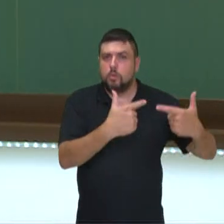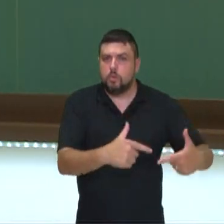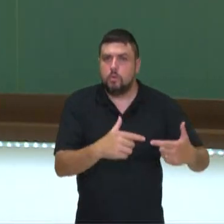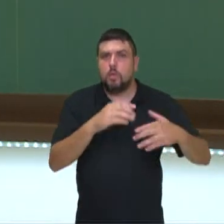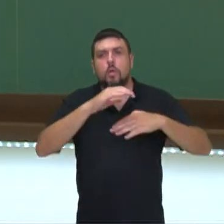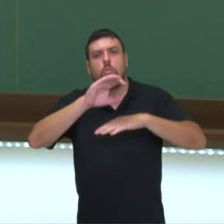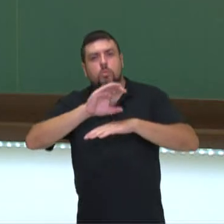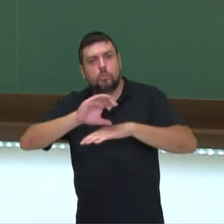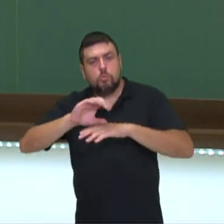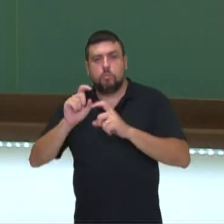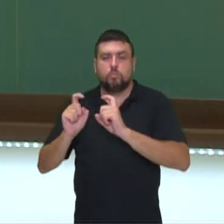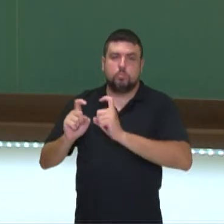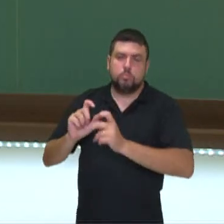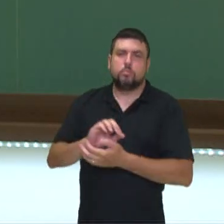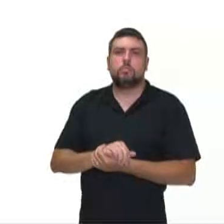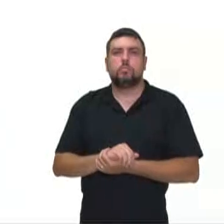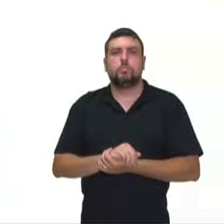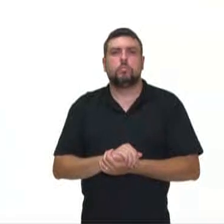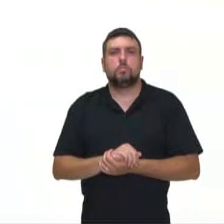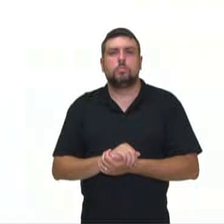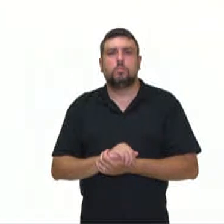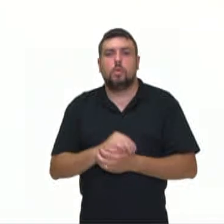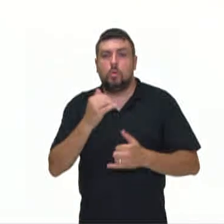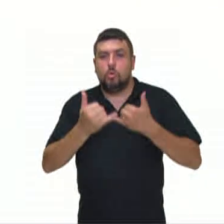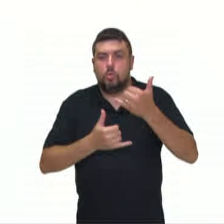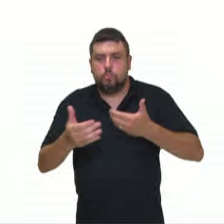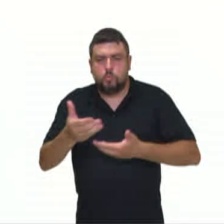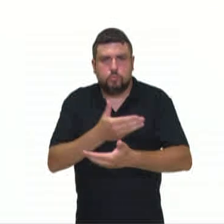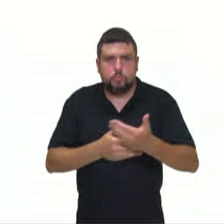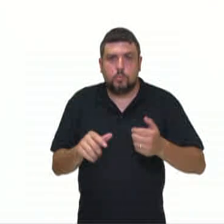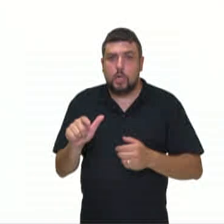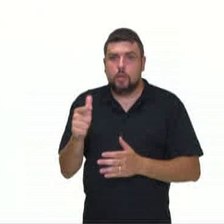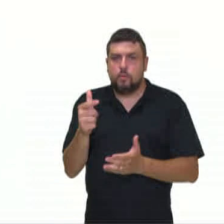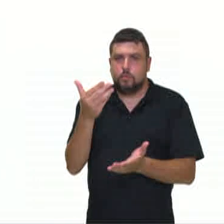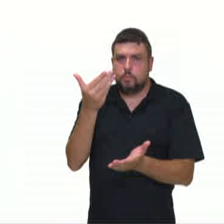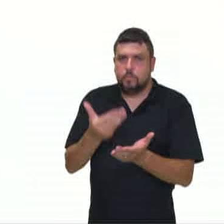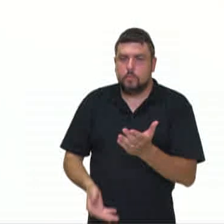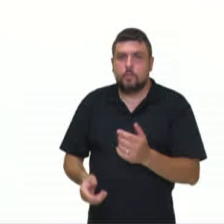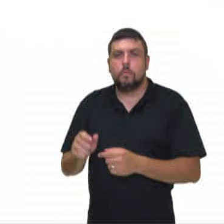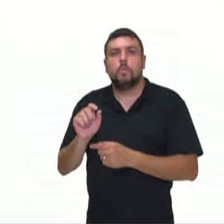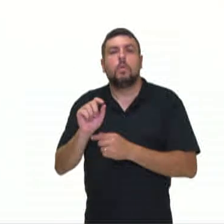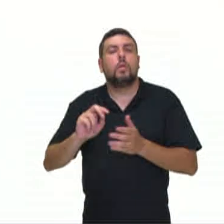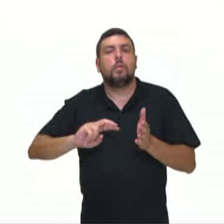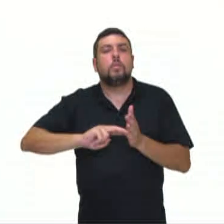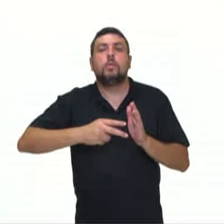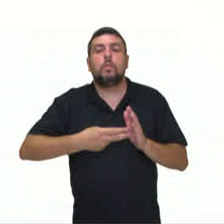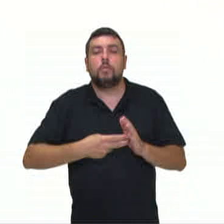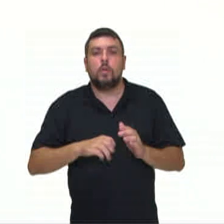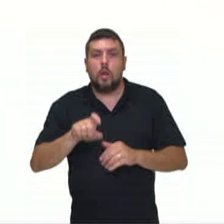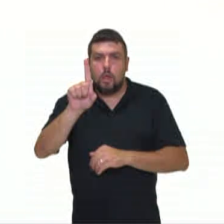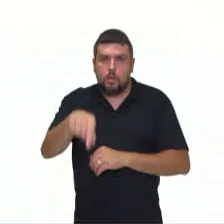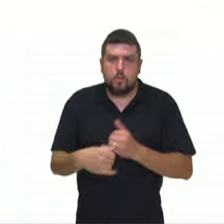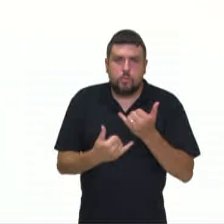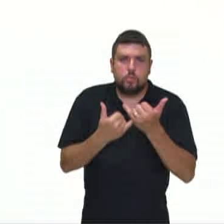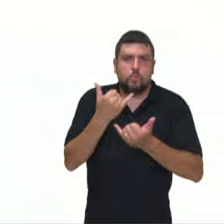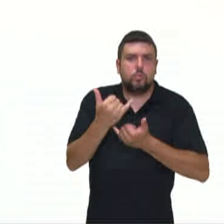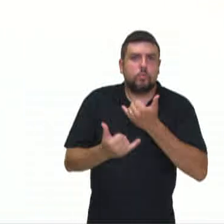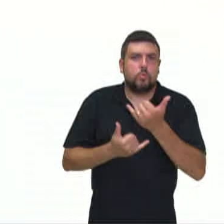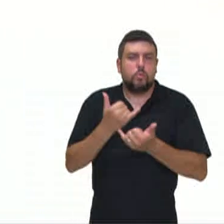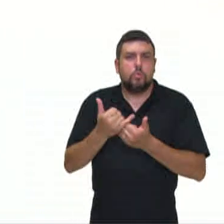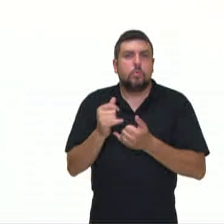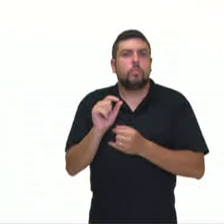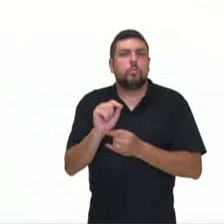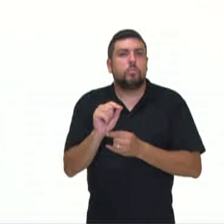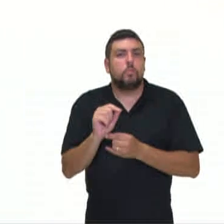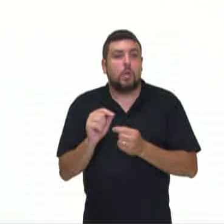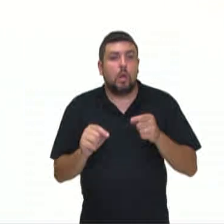curso. Já os jogos cooperativos sem perdedores, como o nome já está dizendo, se refere àqueles jogos em que não